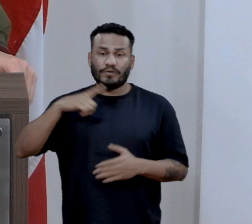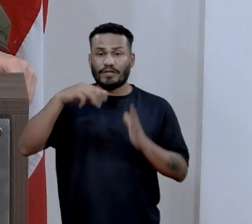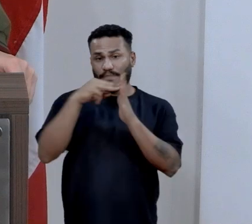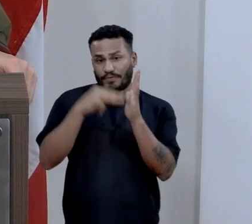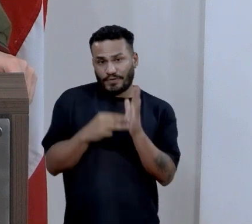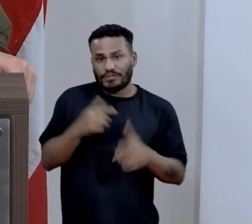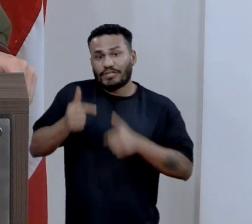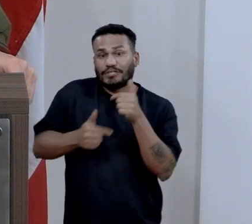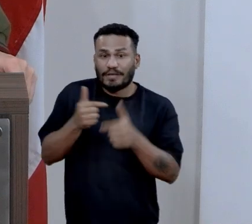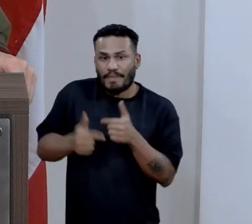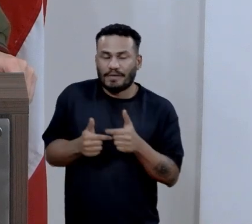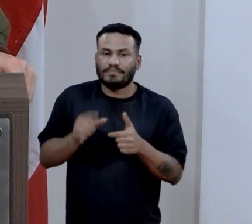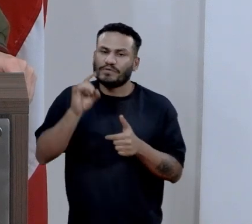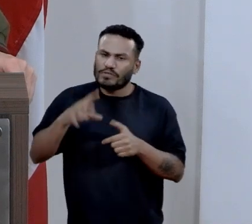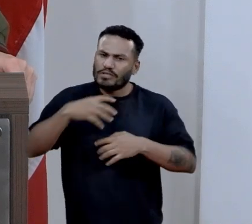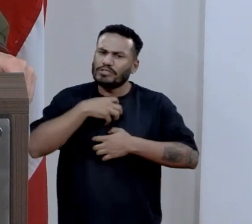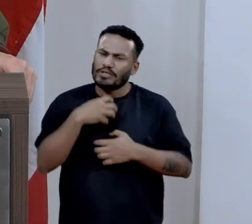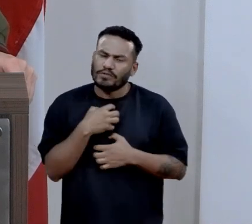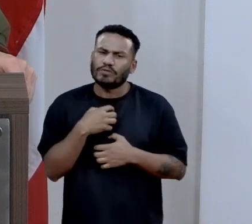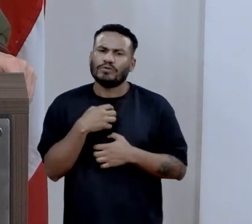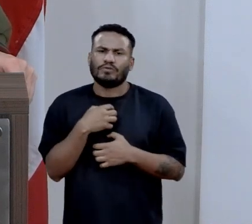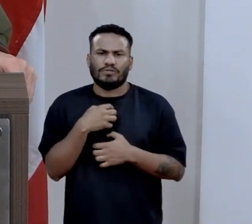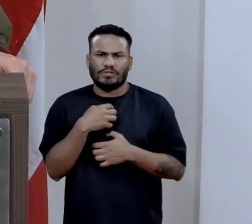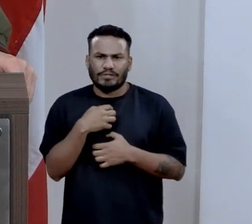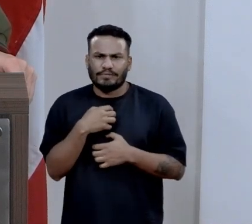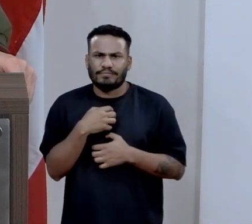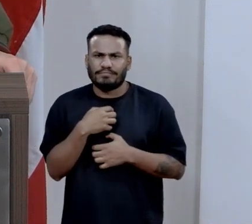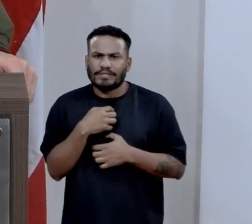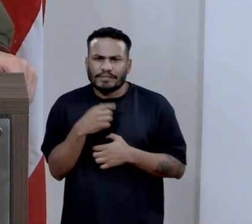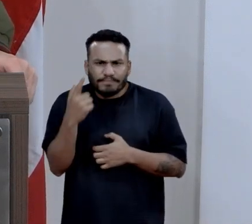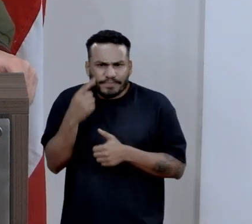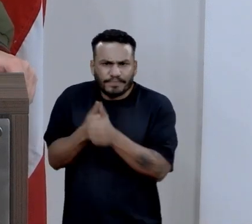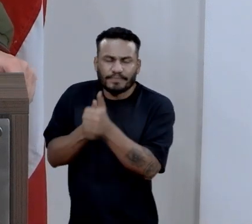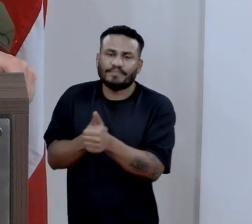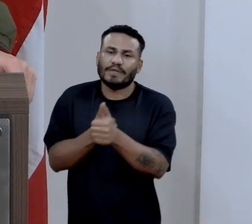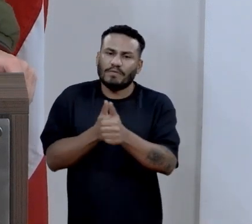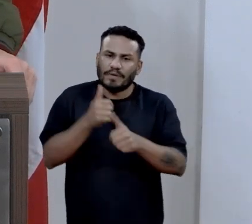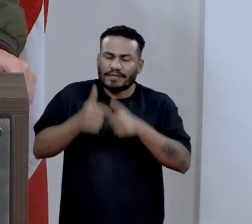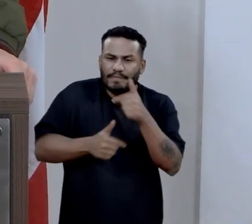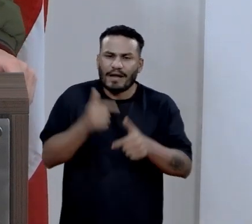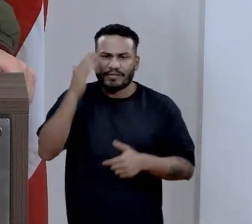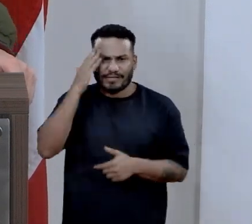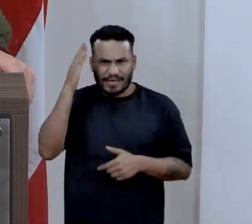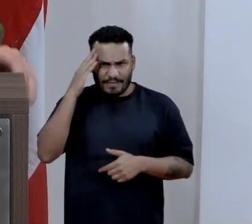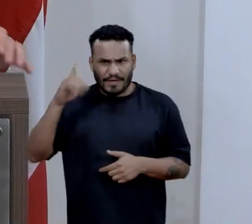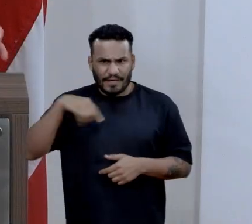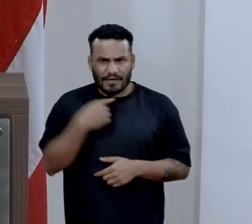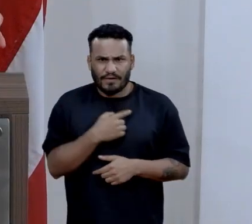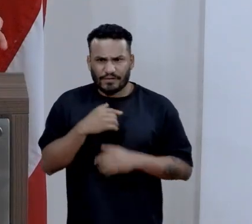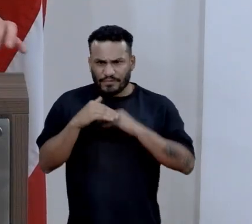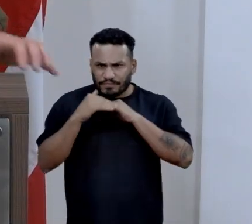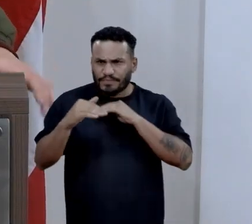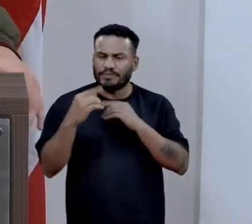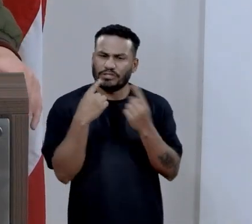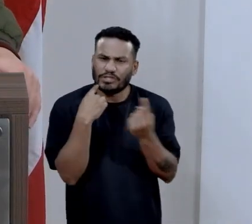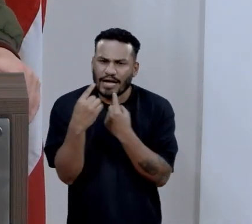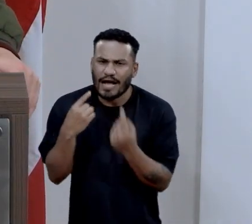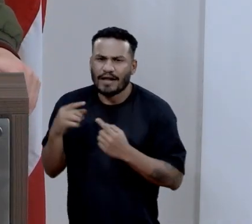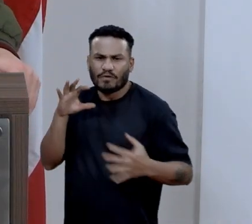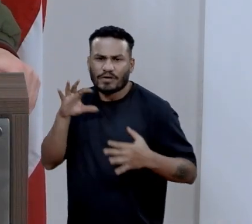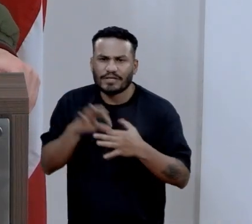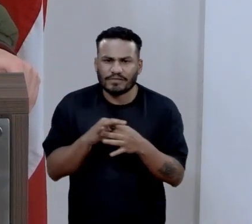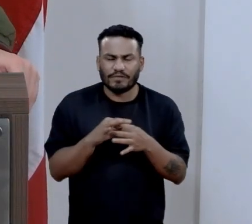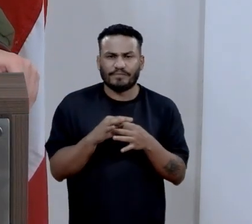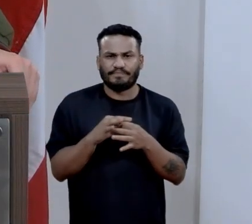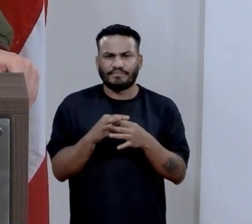de trabalho e sua forma também de conceber o mundo. E quem acompanha os nossos trabalhos sabe que a nossa linha é uma linha do diálogo, uma linha da